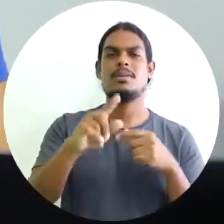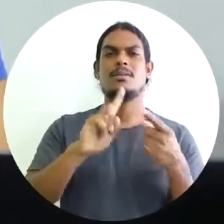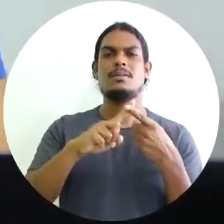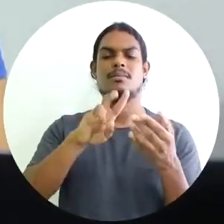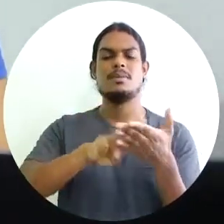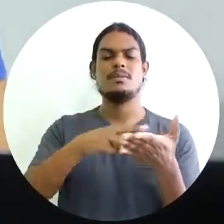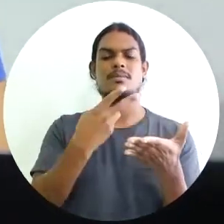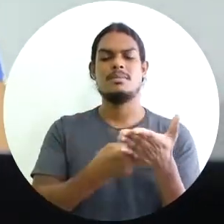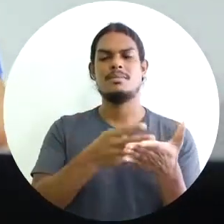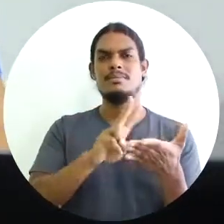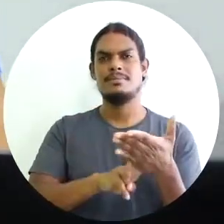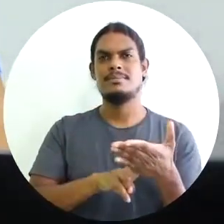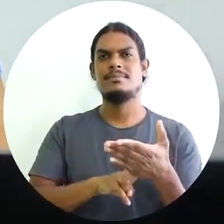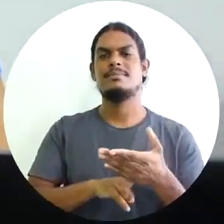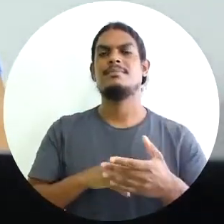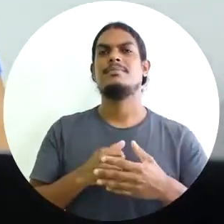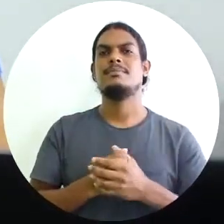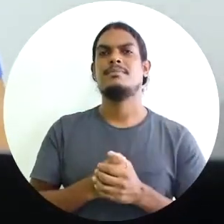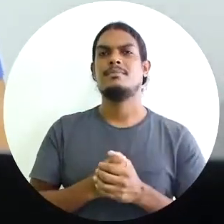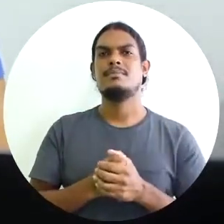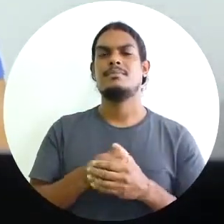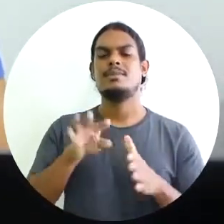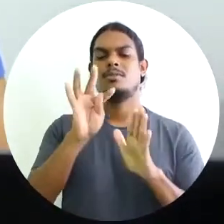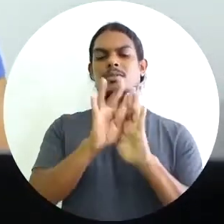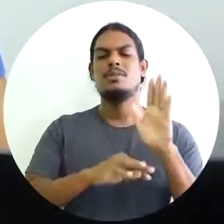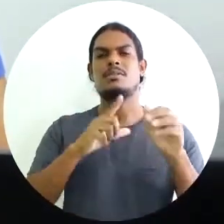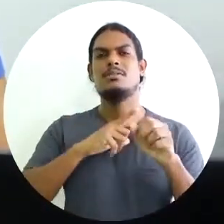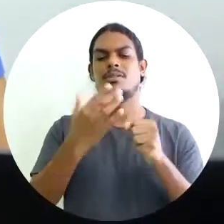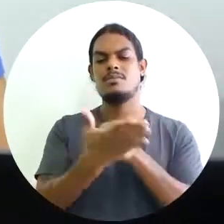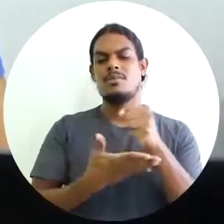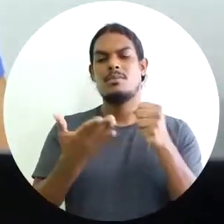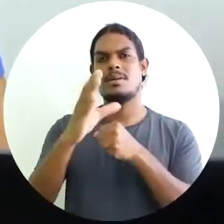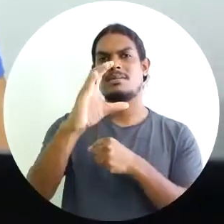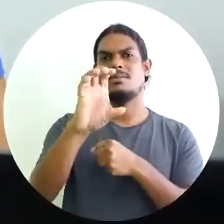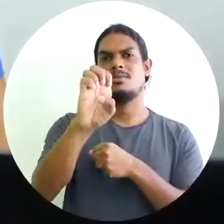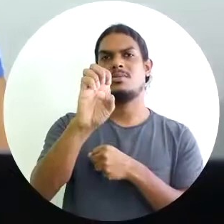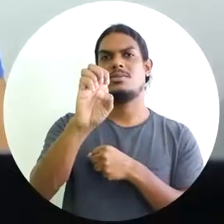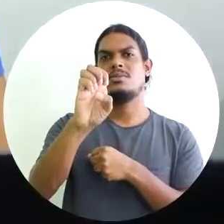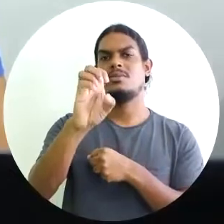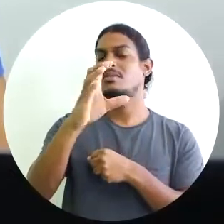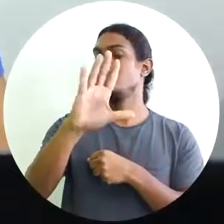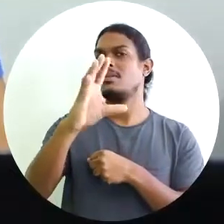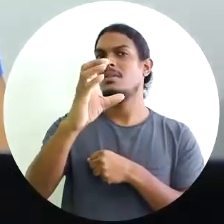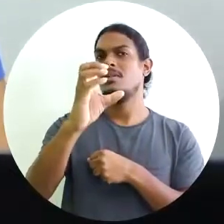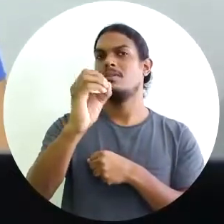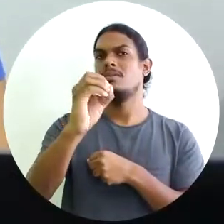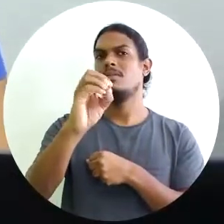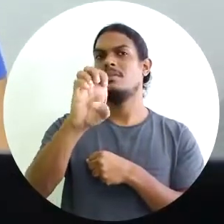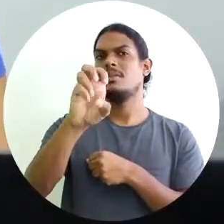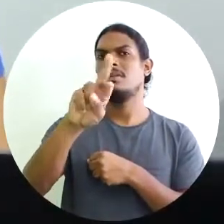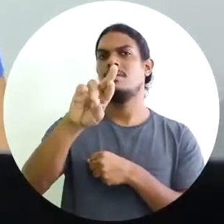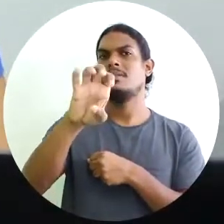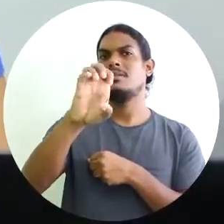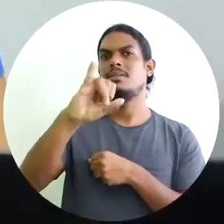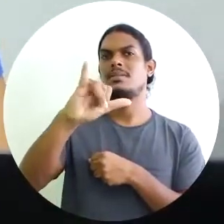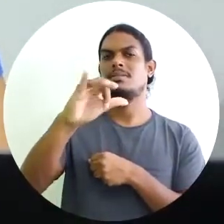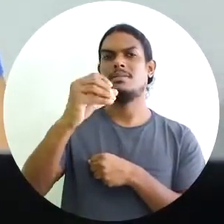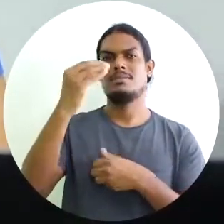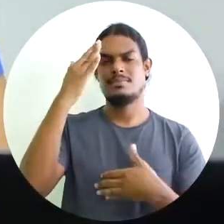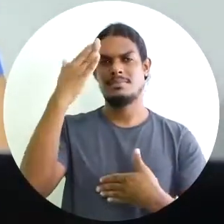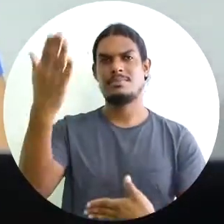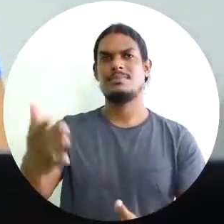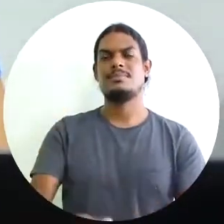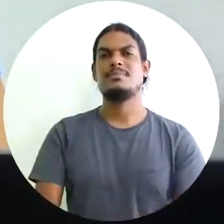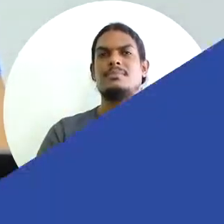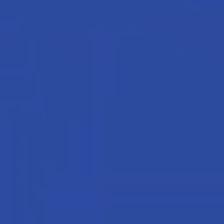e informatividade para que o nosso texto tenha uma grande base de coerência para que faça sentido para quem lê a